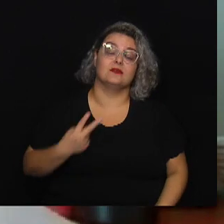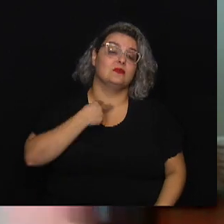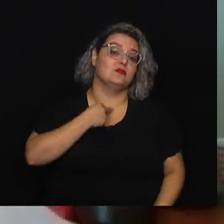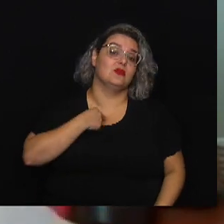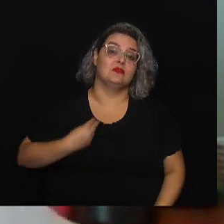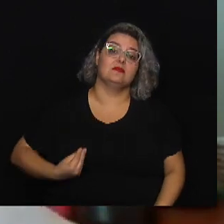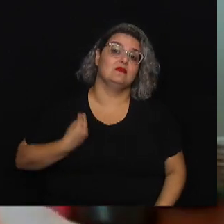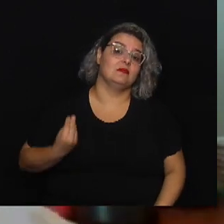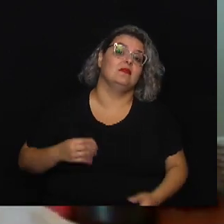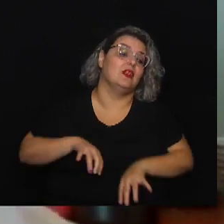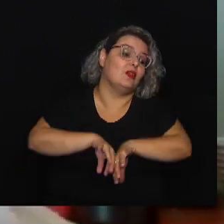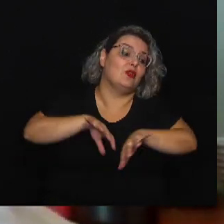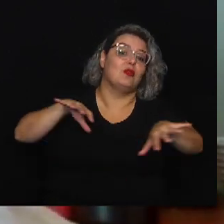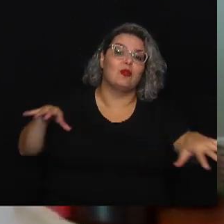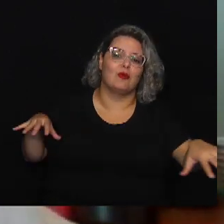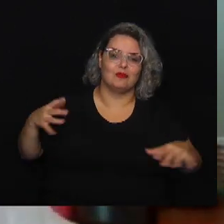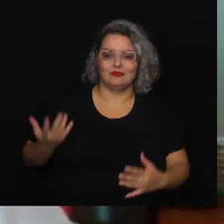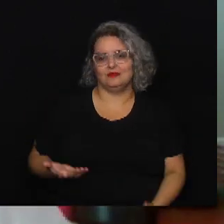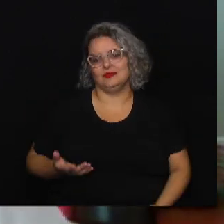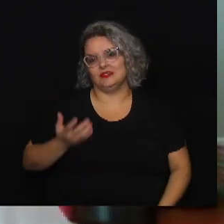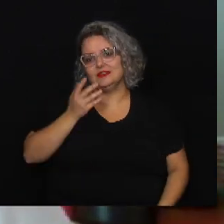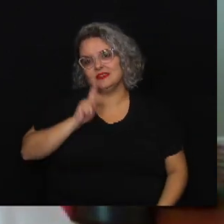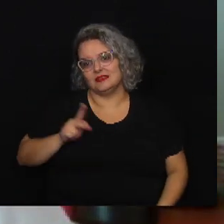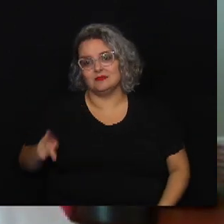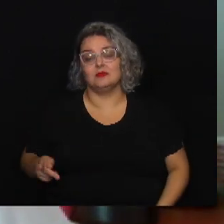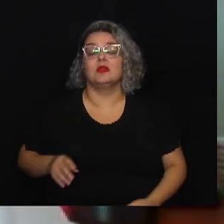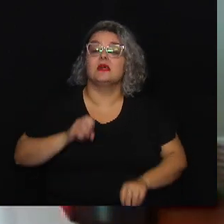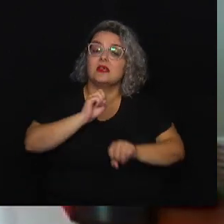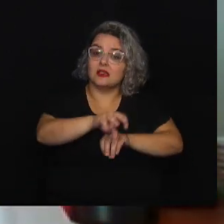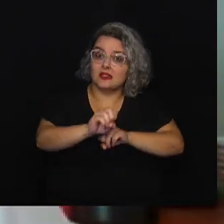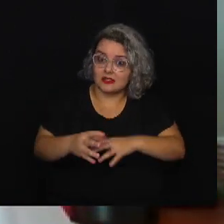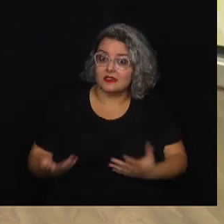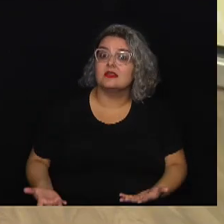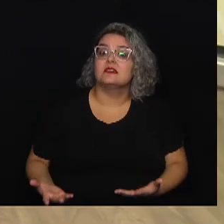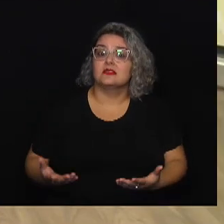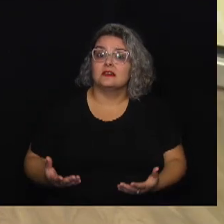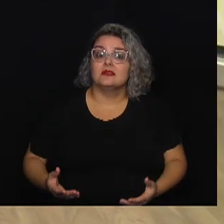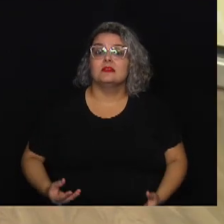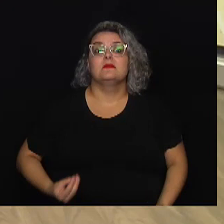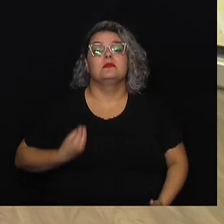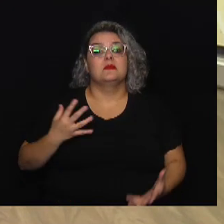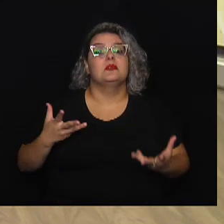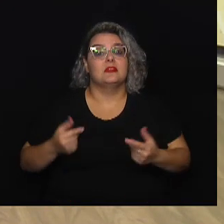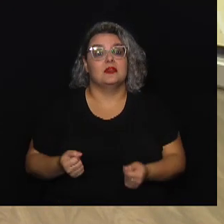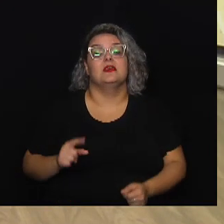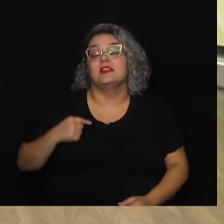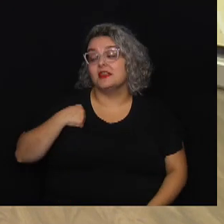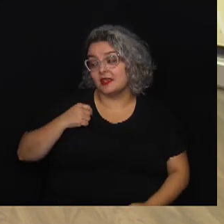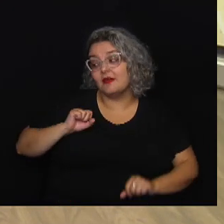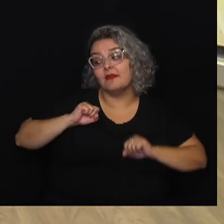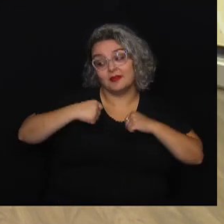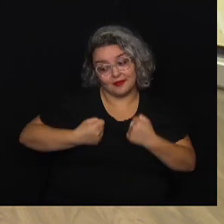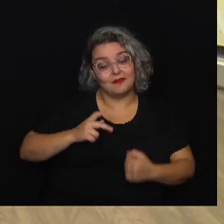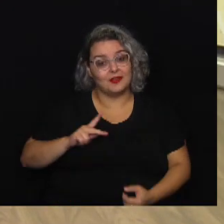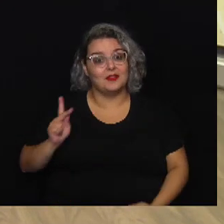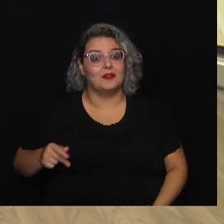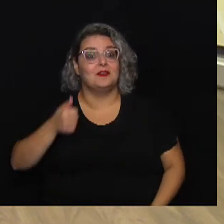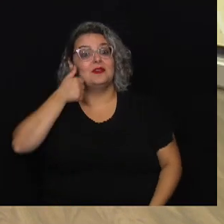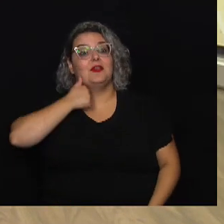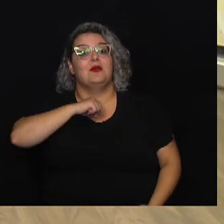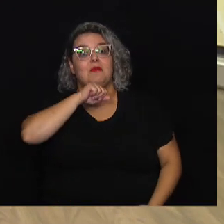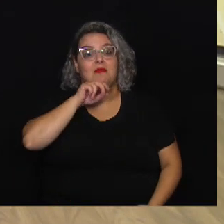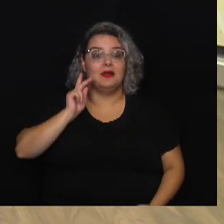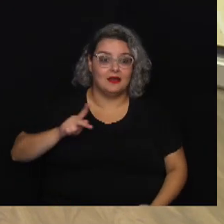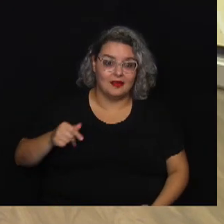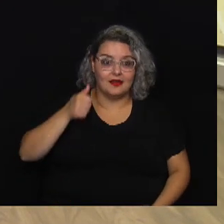que a educação seja para todos. E eu vou defender os professores aqui também, Maria da Paz, Opa! porque eu tenho mãe